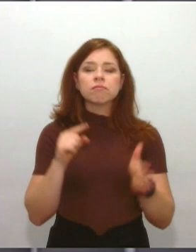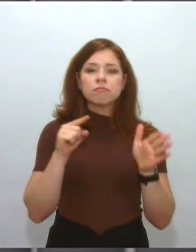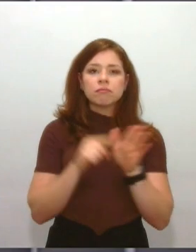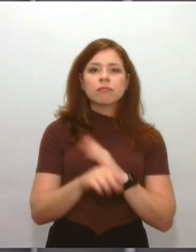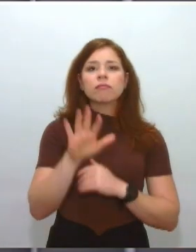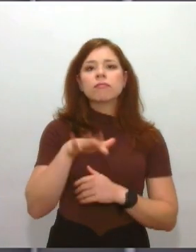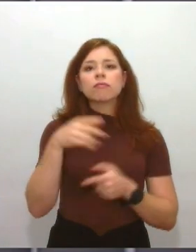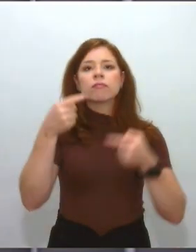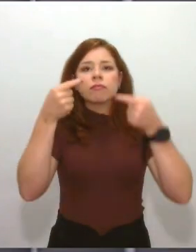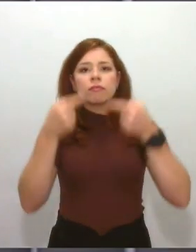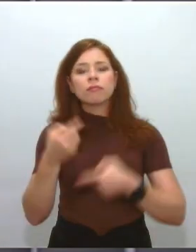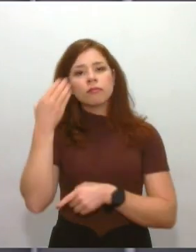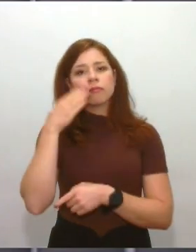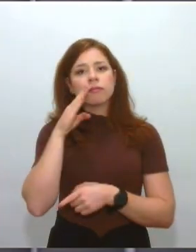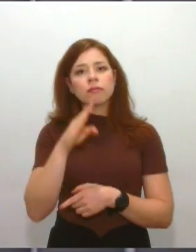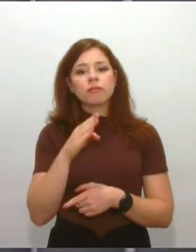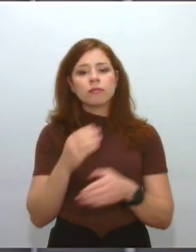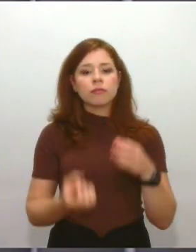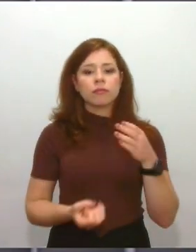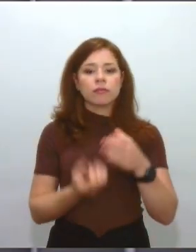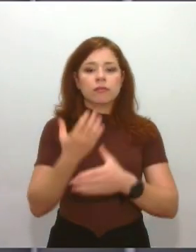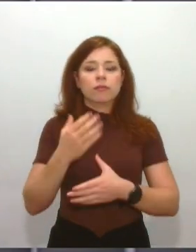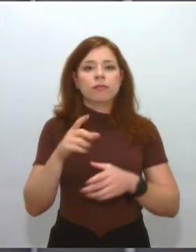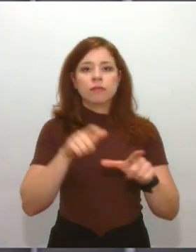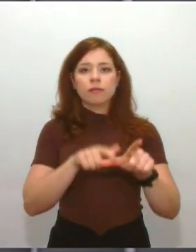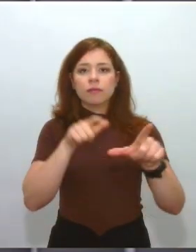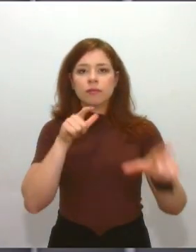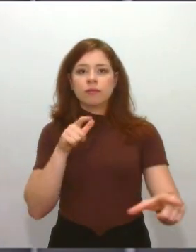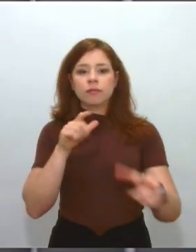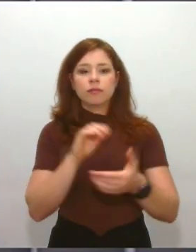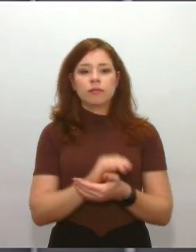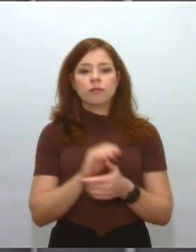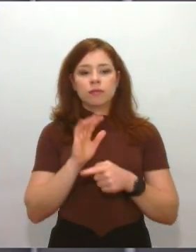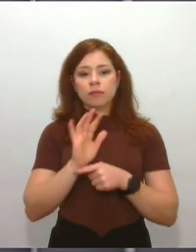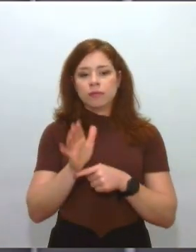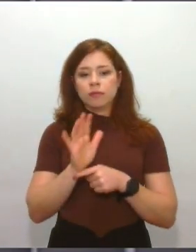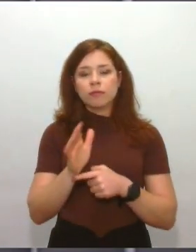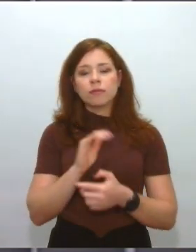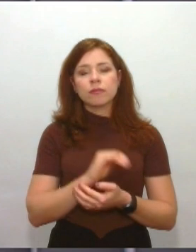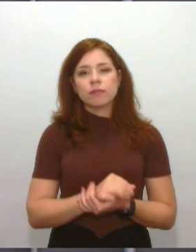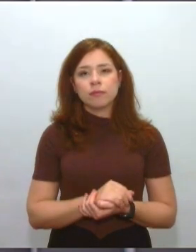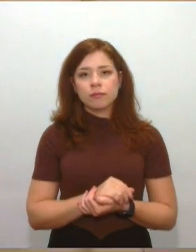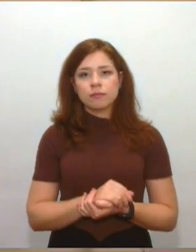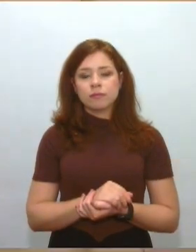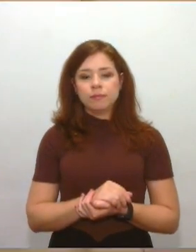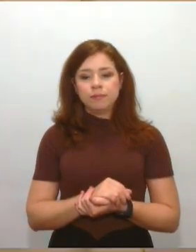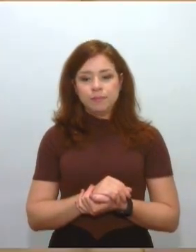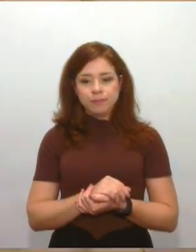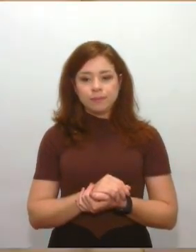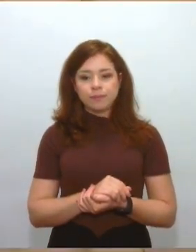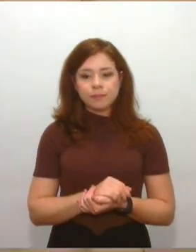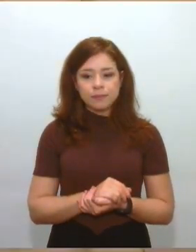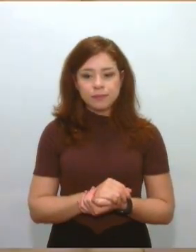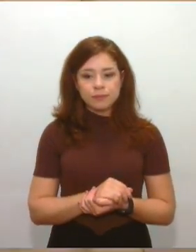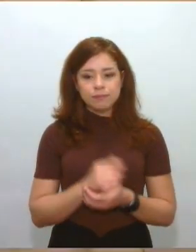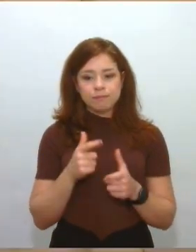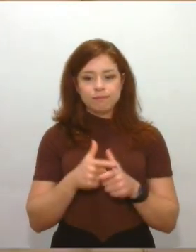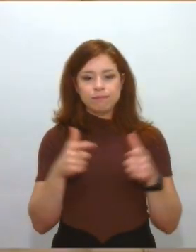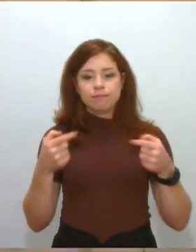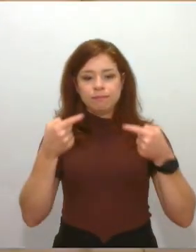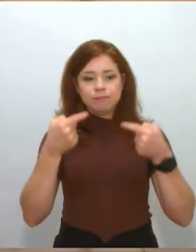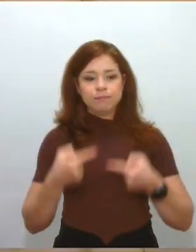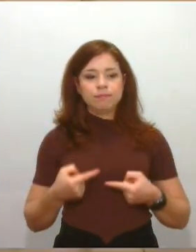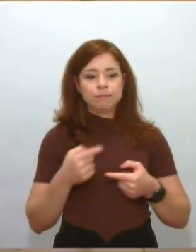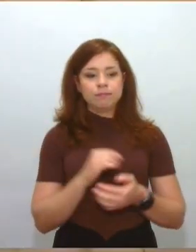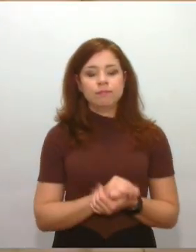durante a produção independente desse documentário? Olha, os maiores desafios, o